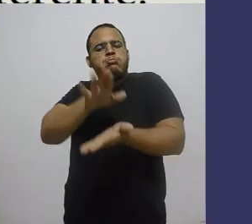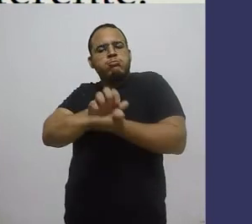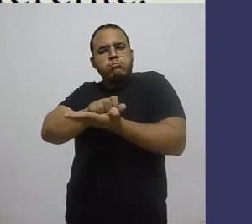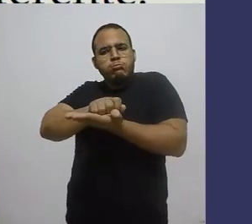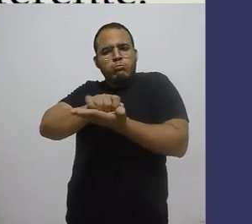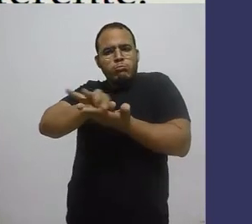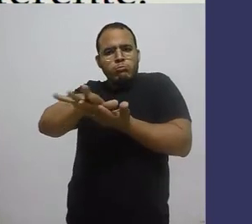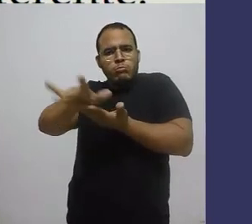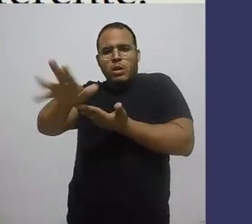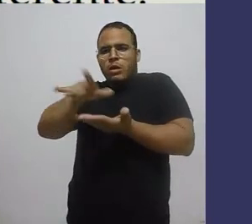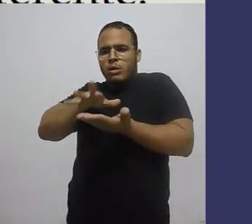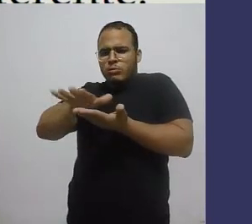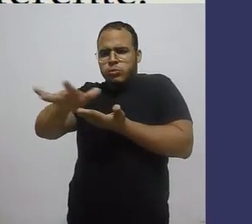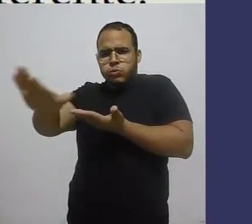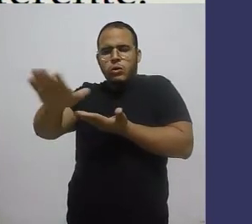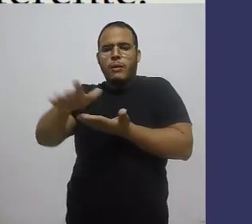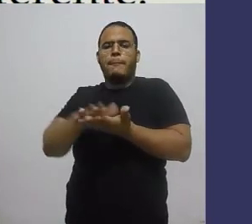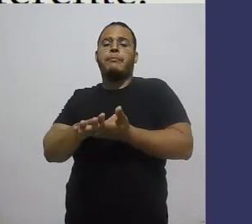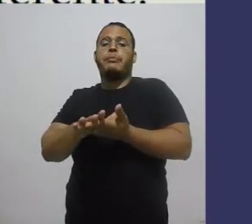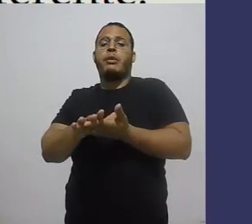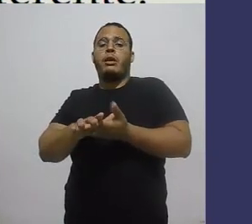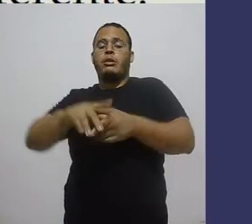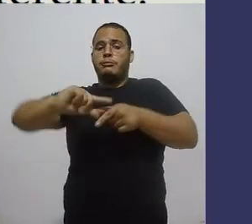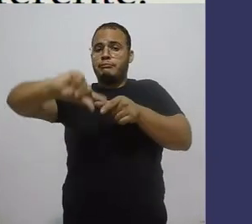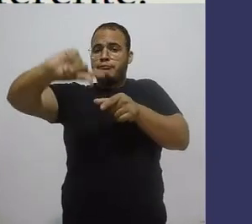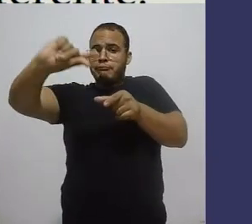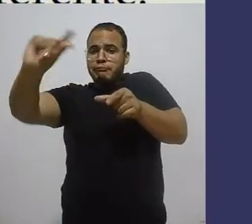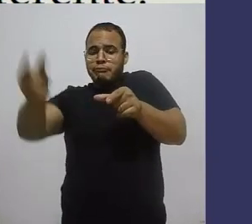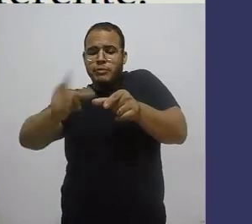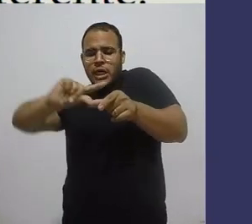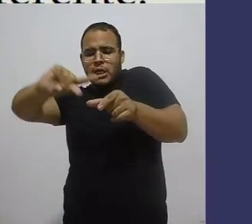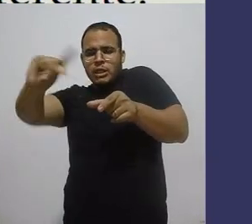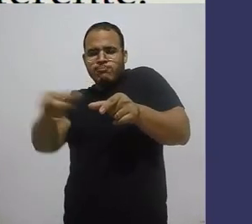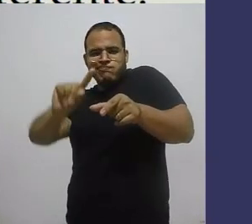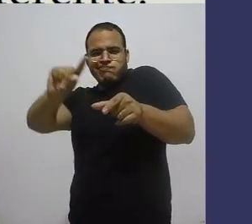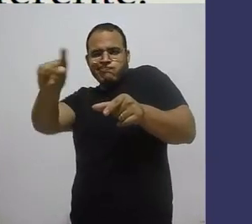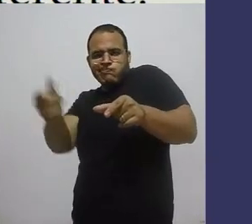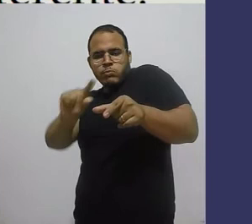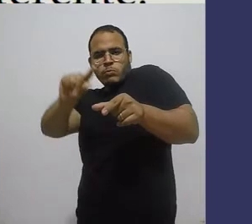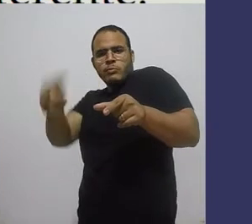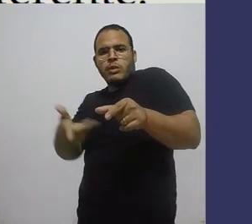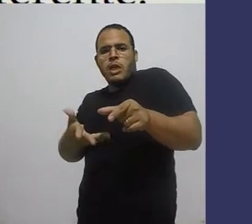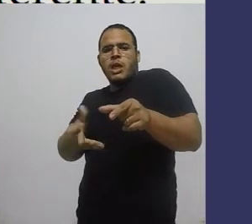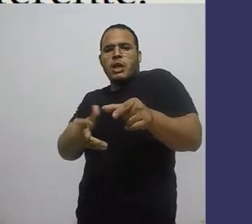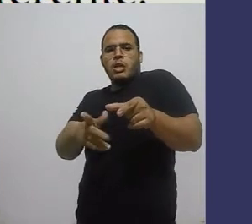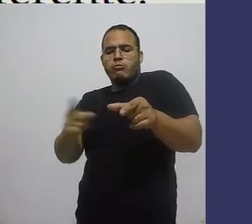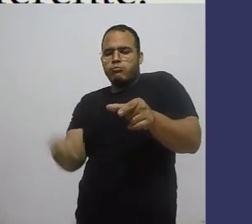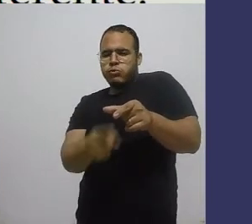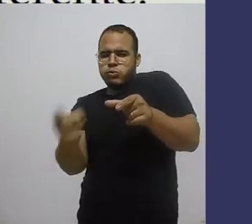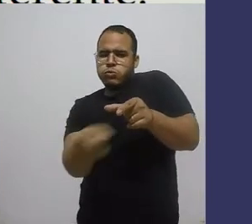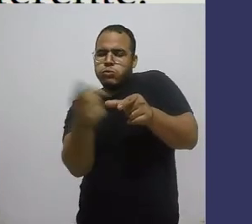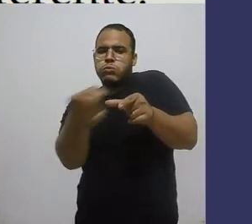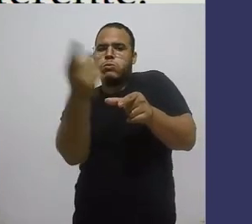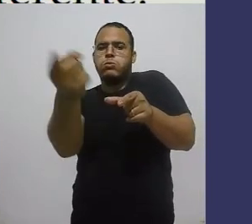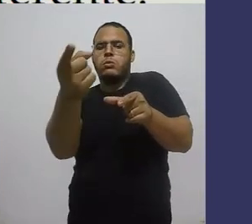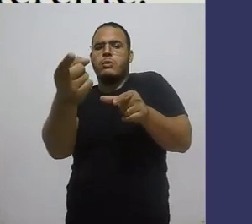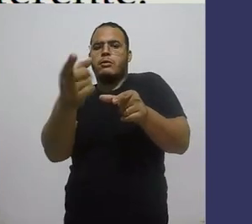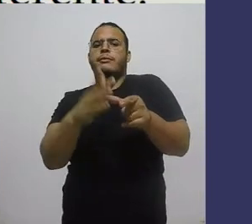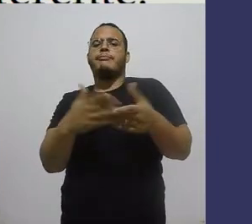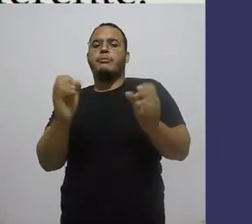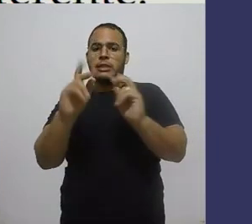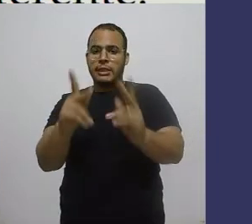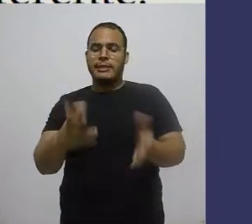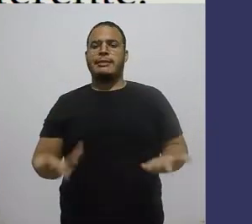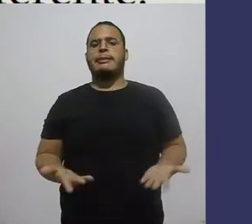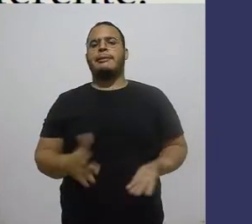epidídimo, que é formado aí por tubos novamente, só que esses tubos eles são espiralados, então são tubos em